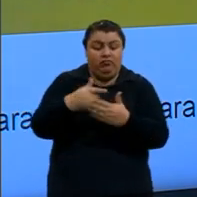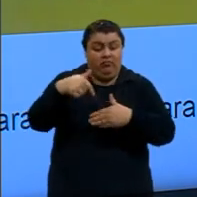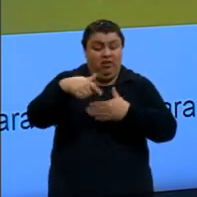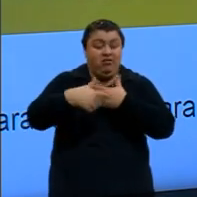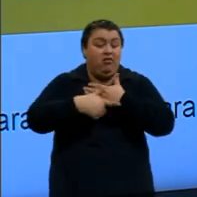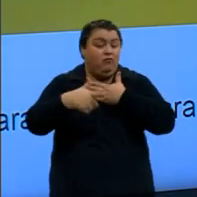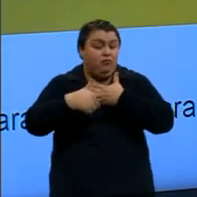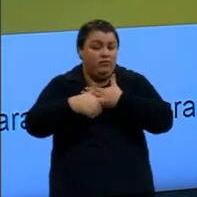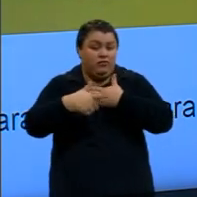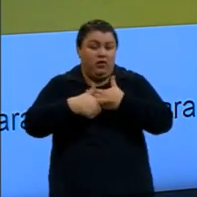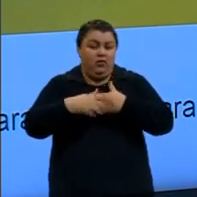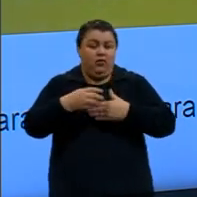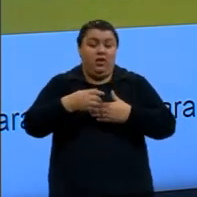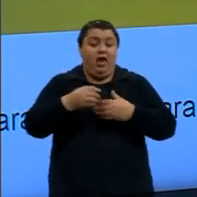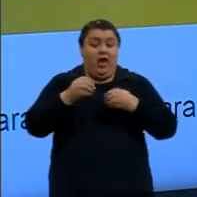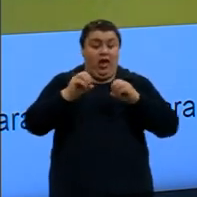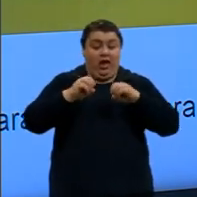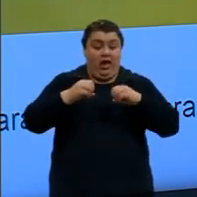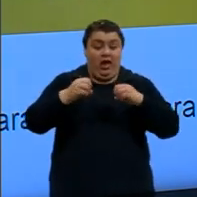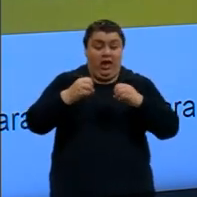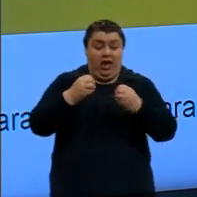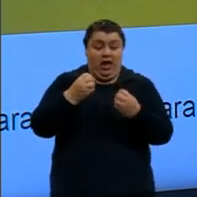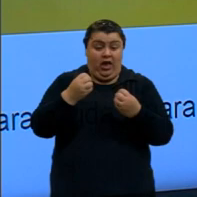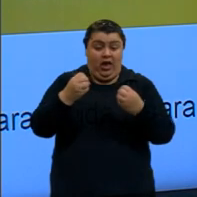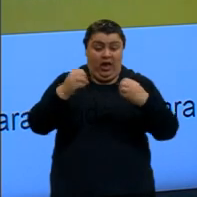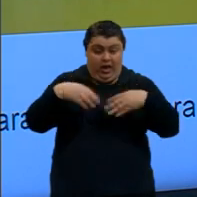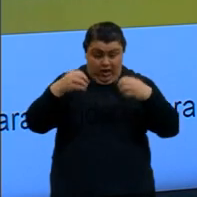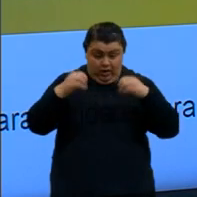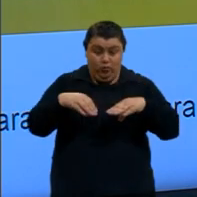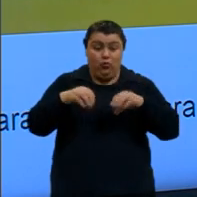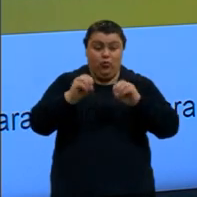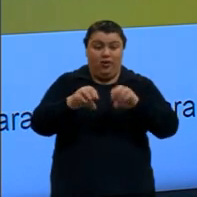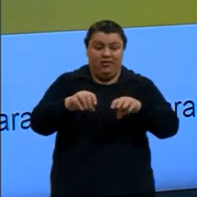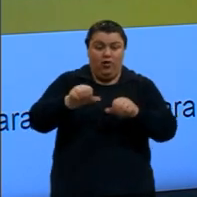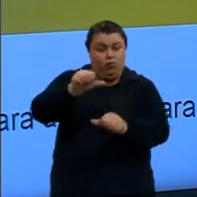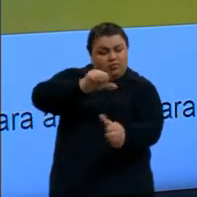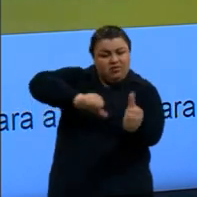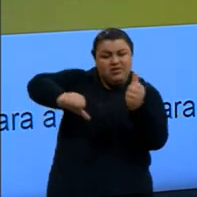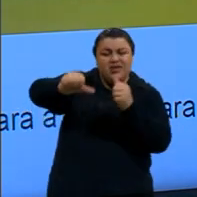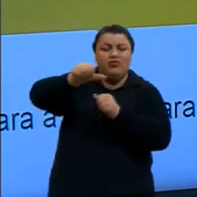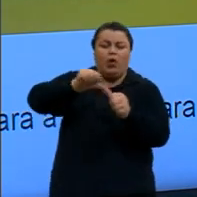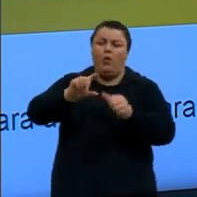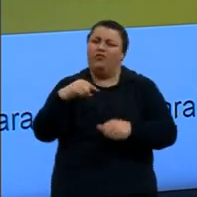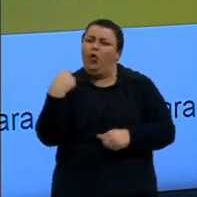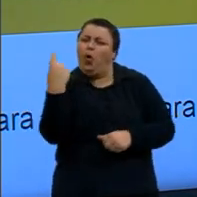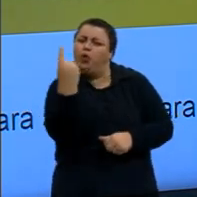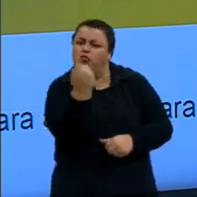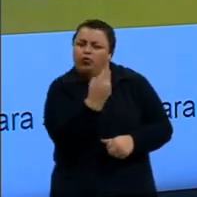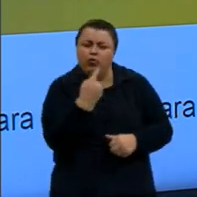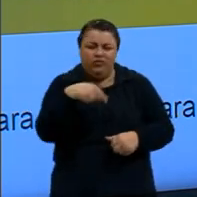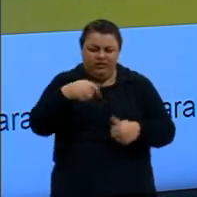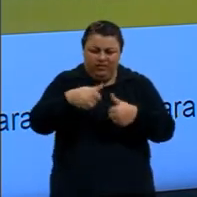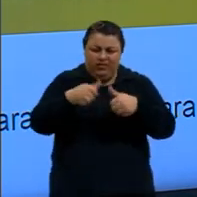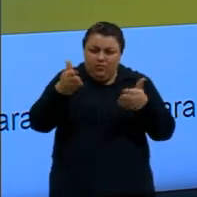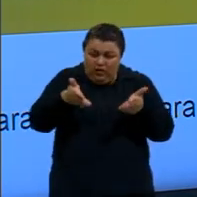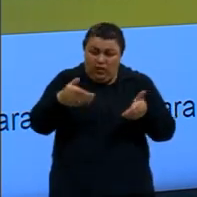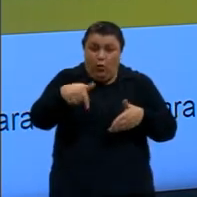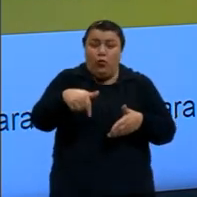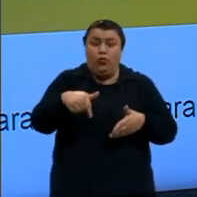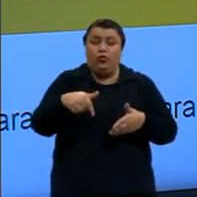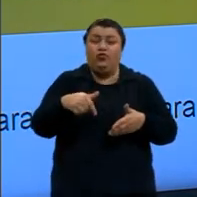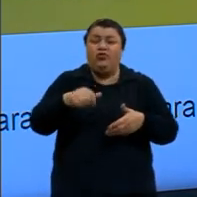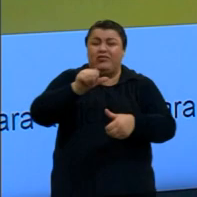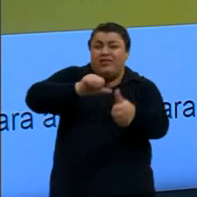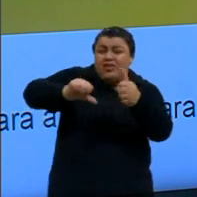papel da educação muda vidas nós tô nós estamos aqui na educação mudou nossas vidas então a educação